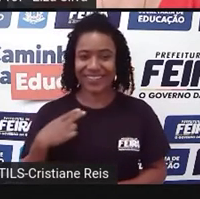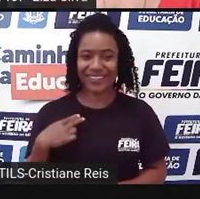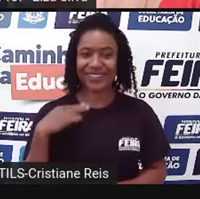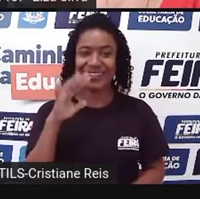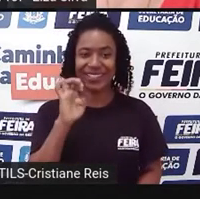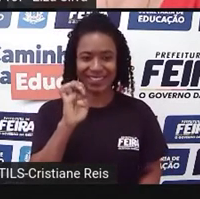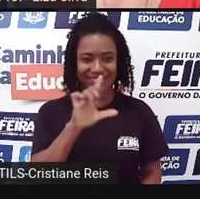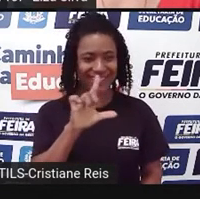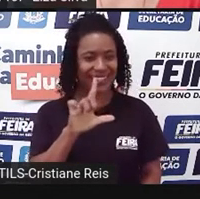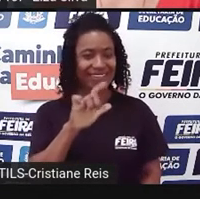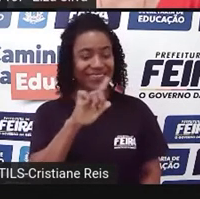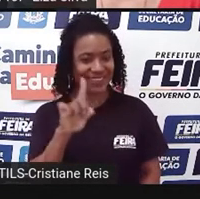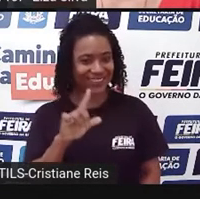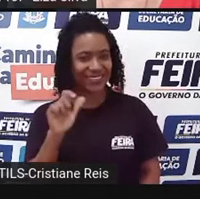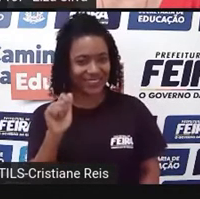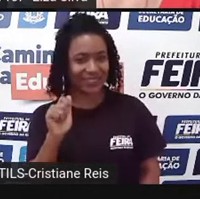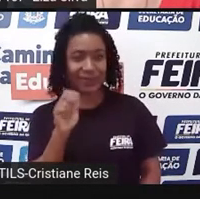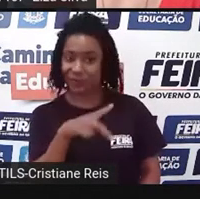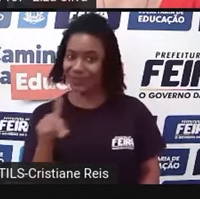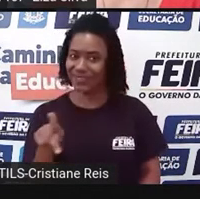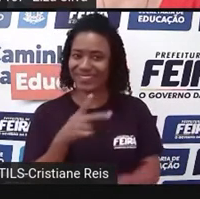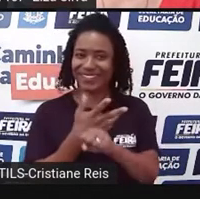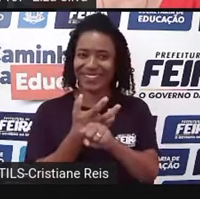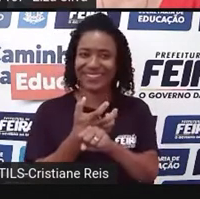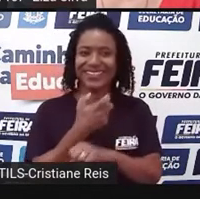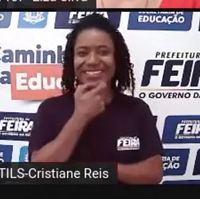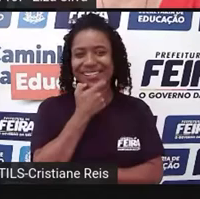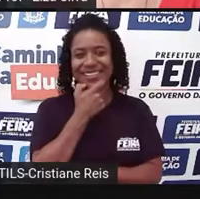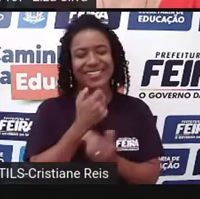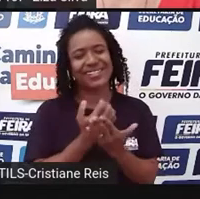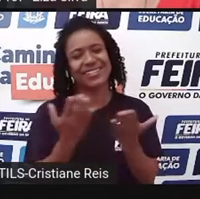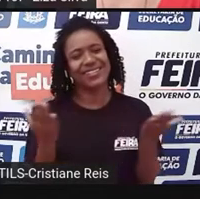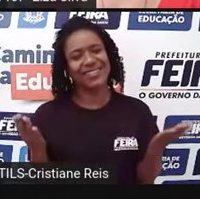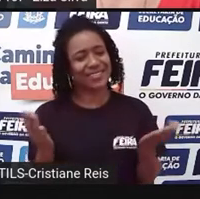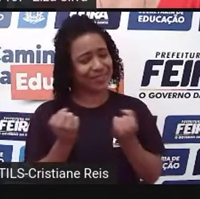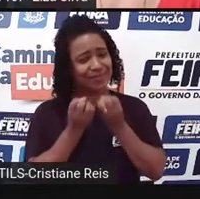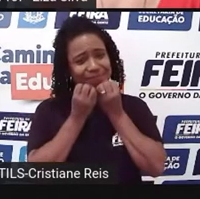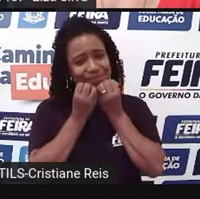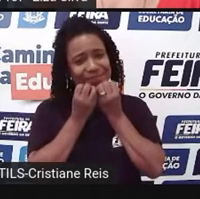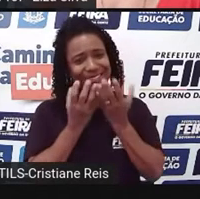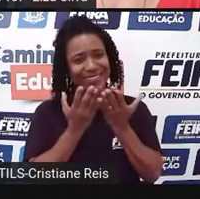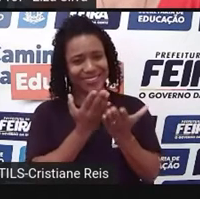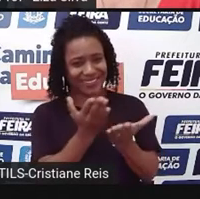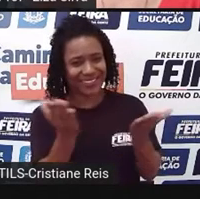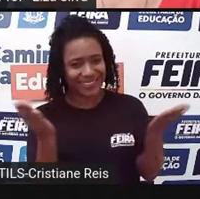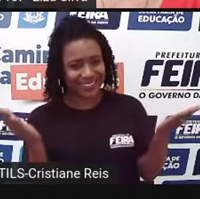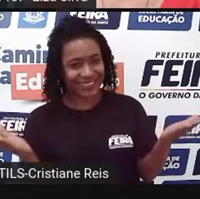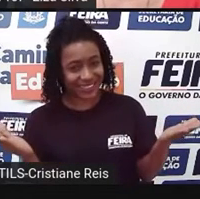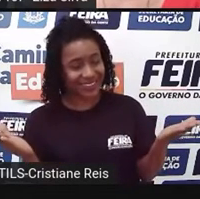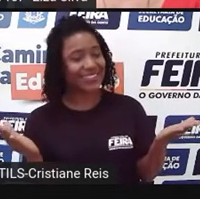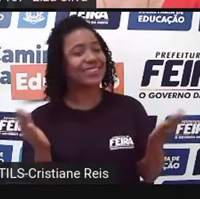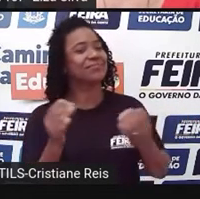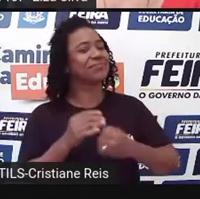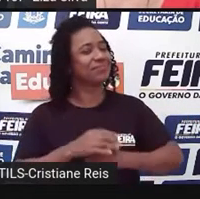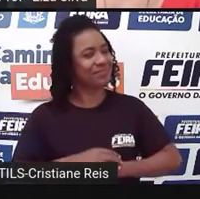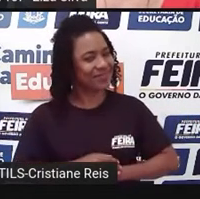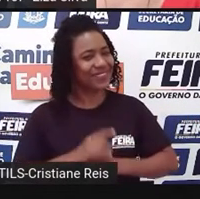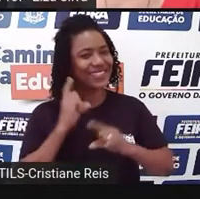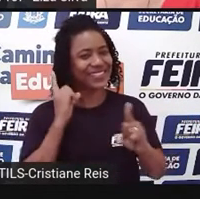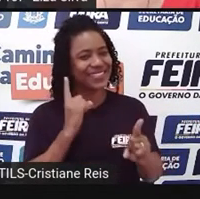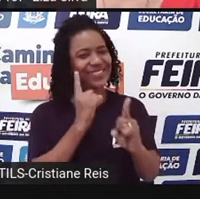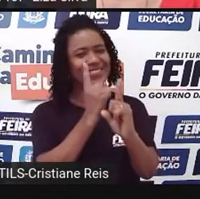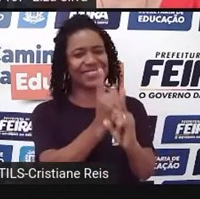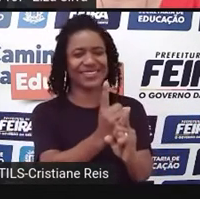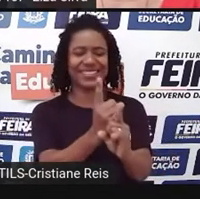Silva sua professora de inglês a hora eu como vocês estão aí roupa eu a very well eu